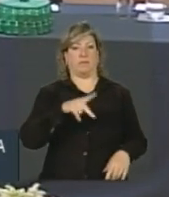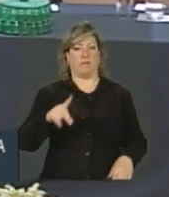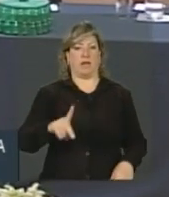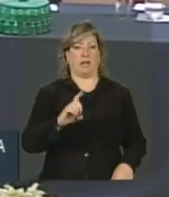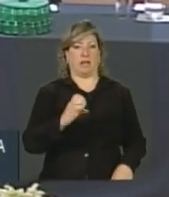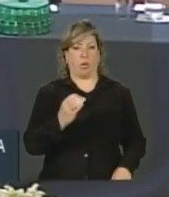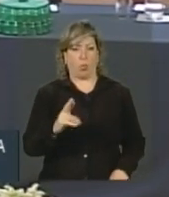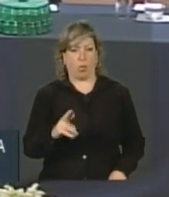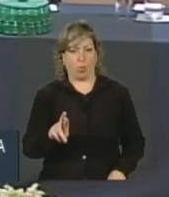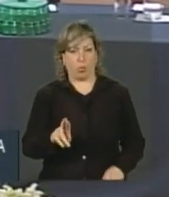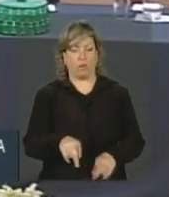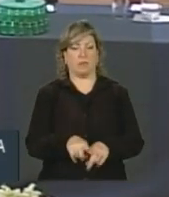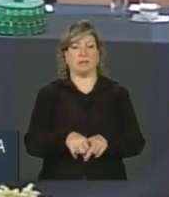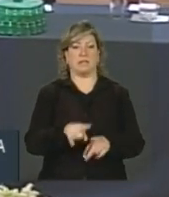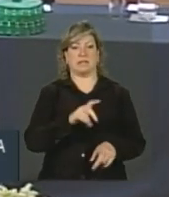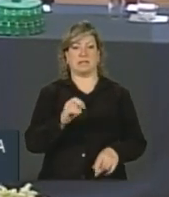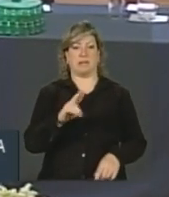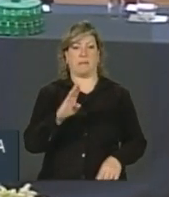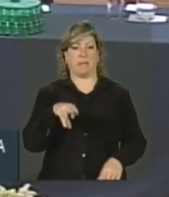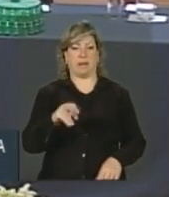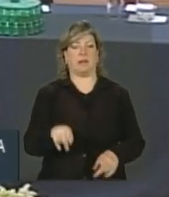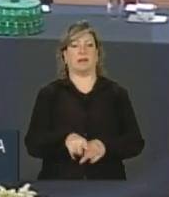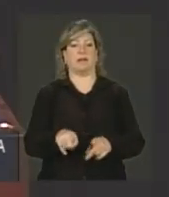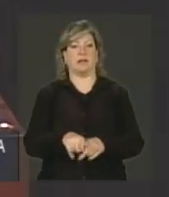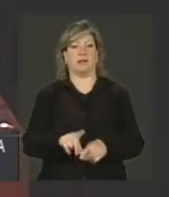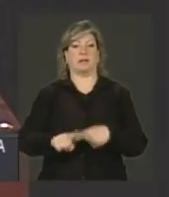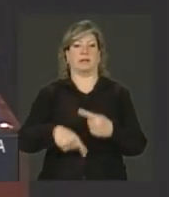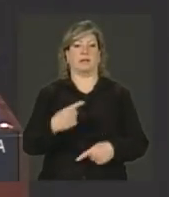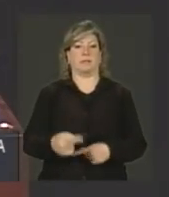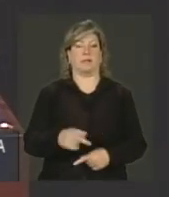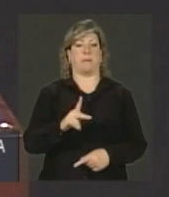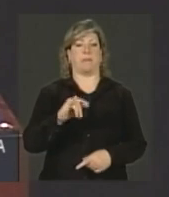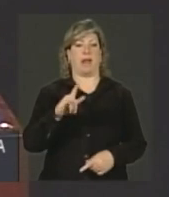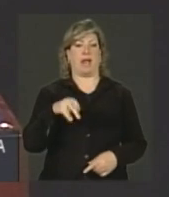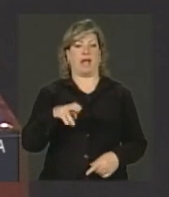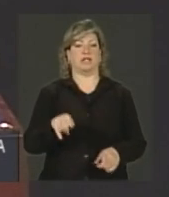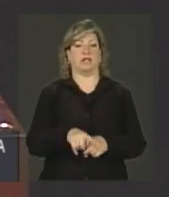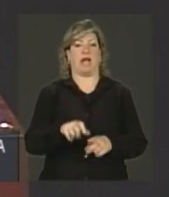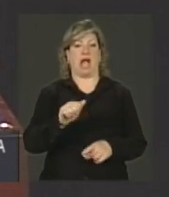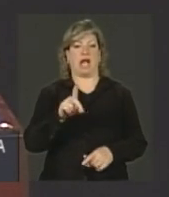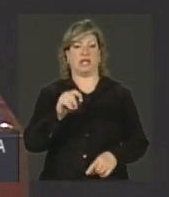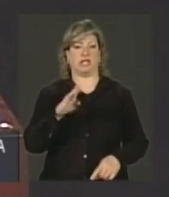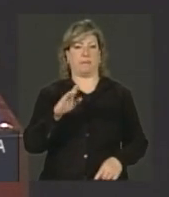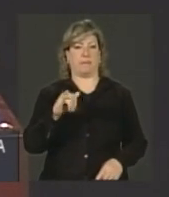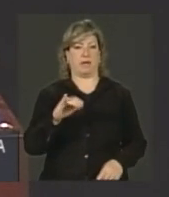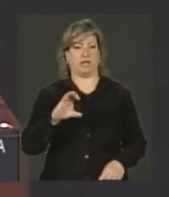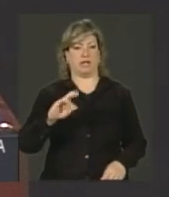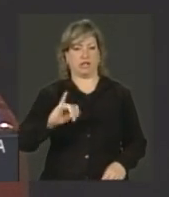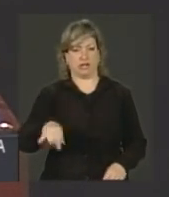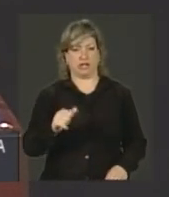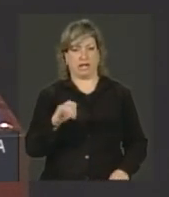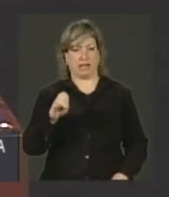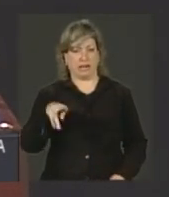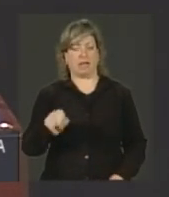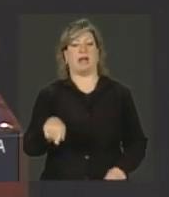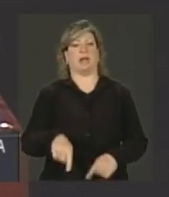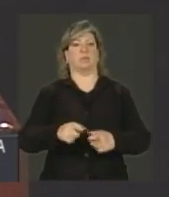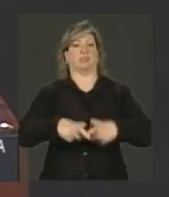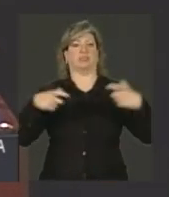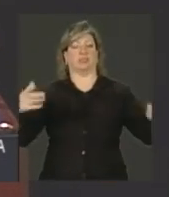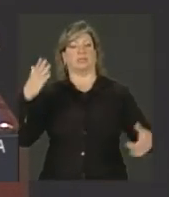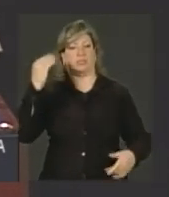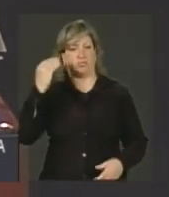e posteriormente Pilege e Adib Jatene, o Instituto logrou atingir projeção internacional.